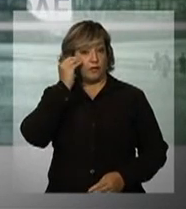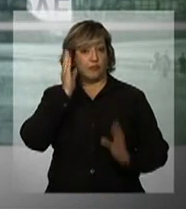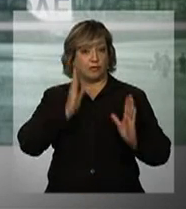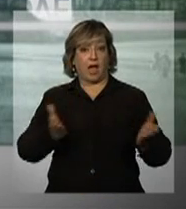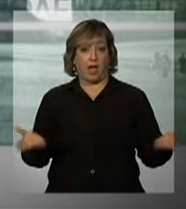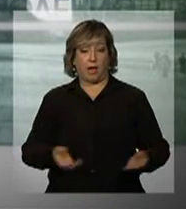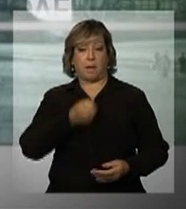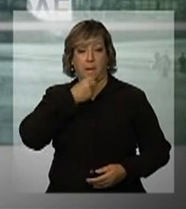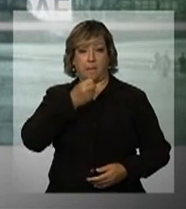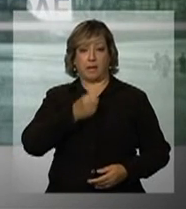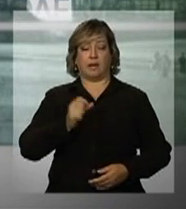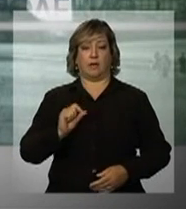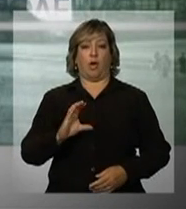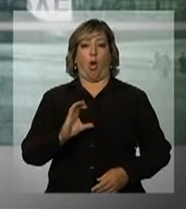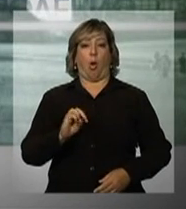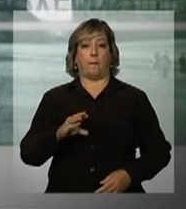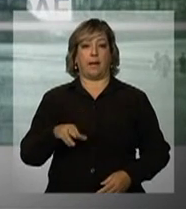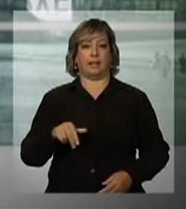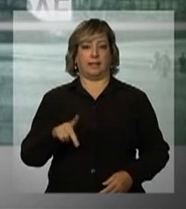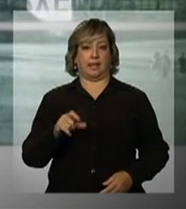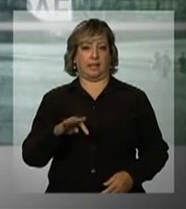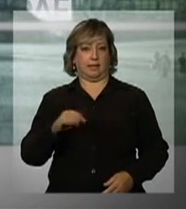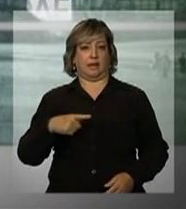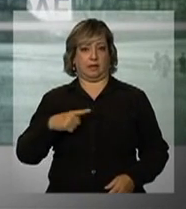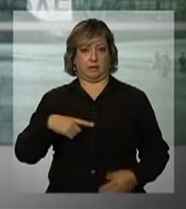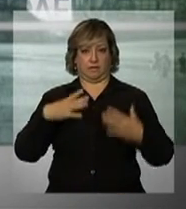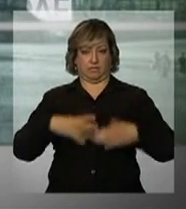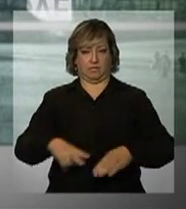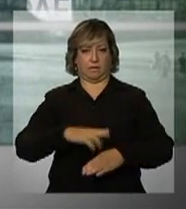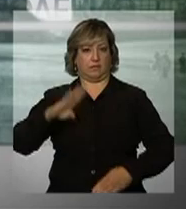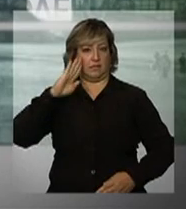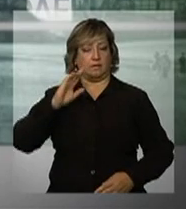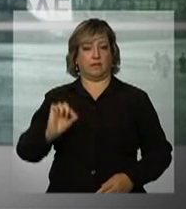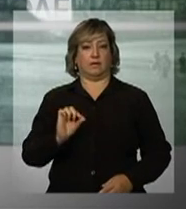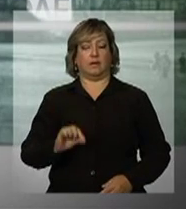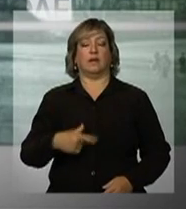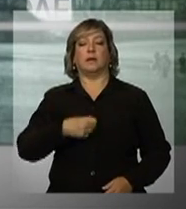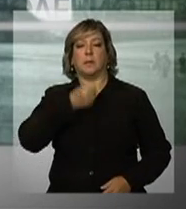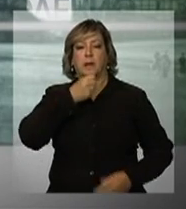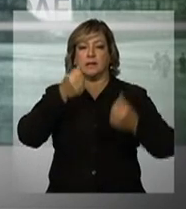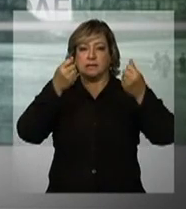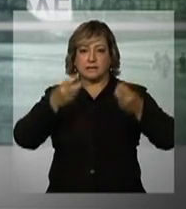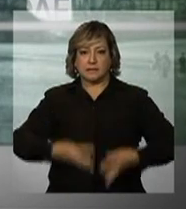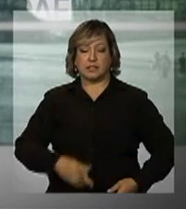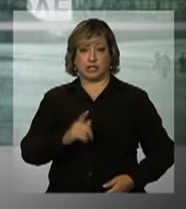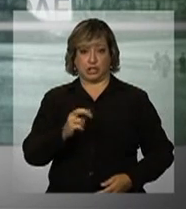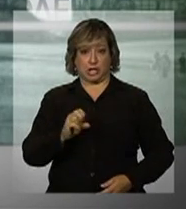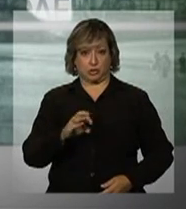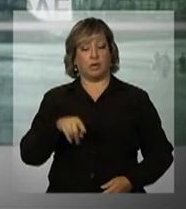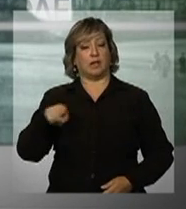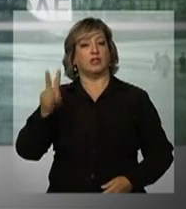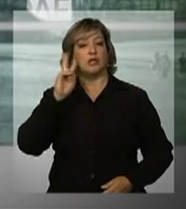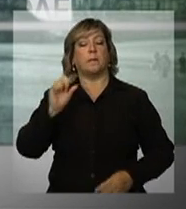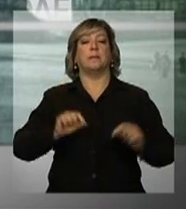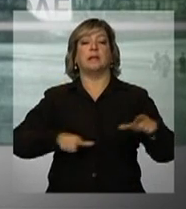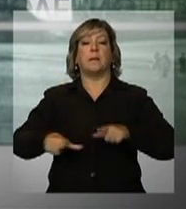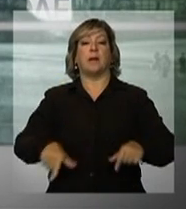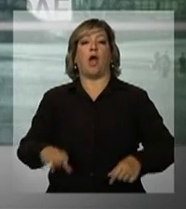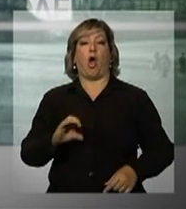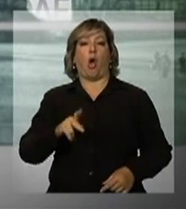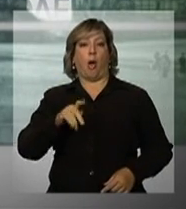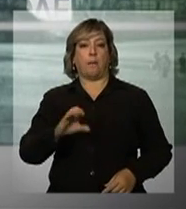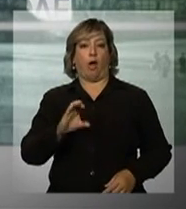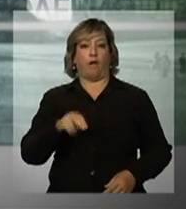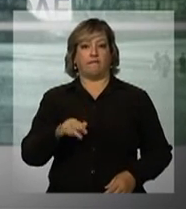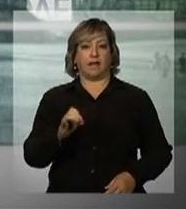entrevista concedida pelo comandante militar do Planalto, general Gerson Freitas, sobre a Operação Copa Planalto, que vai garantir